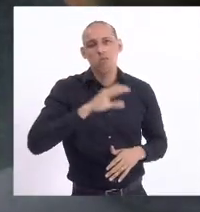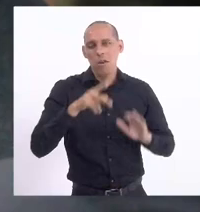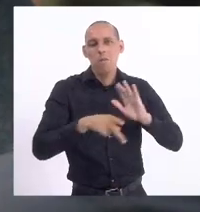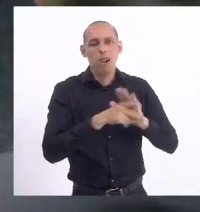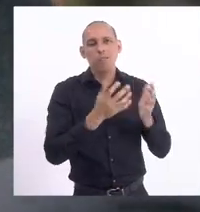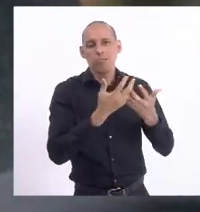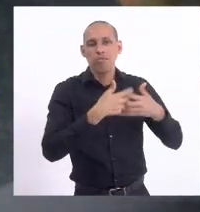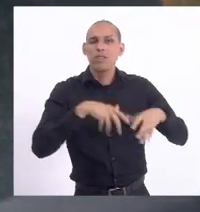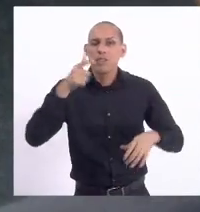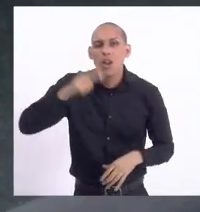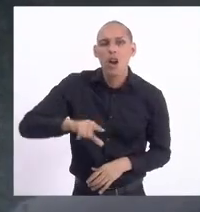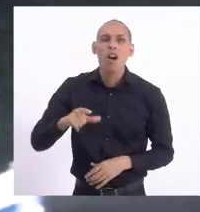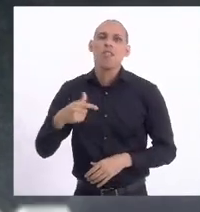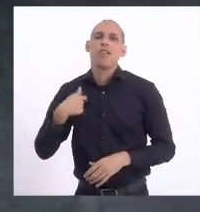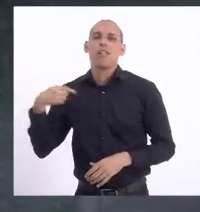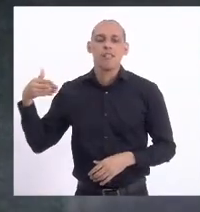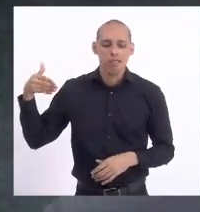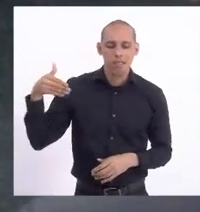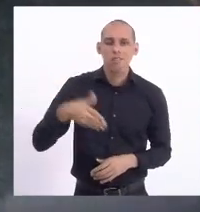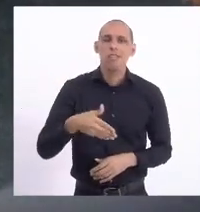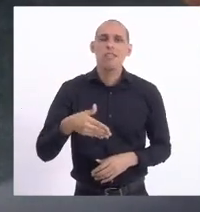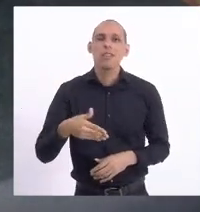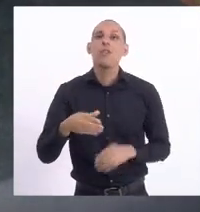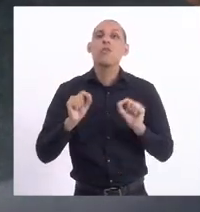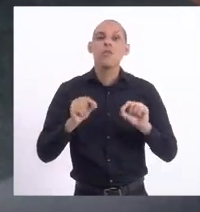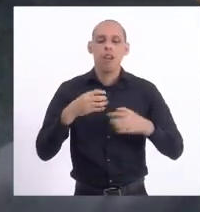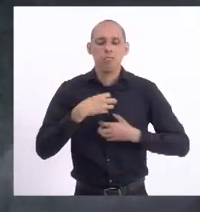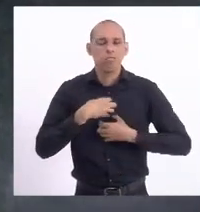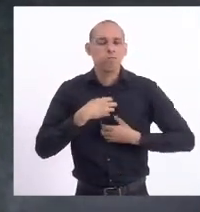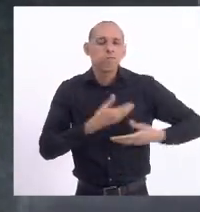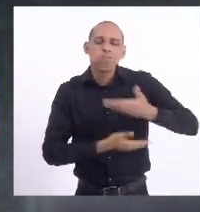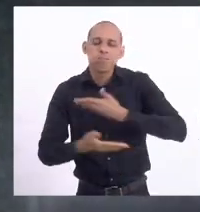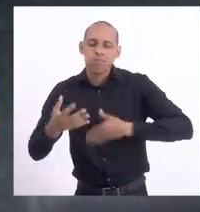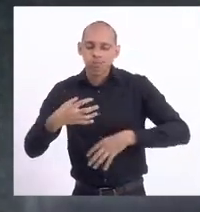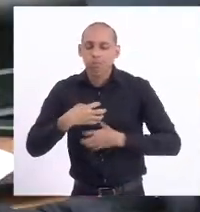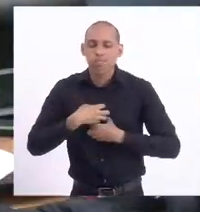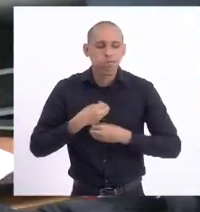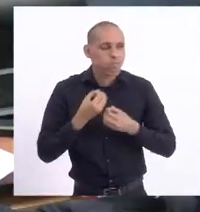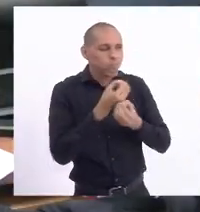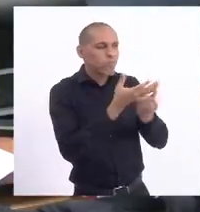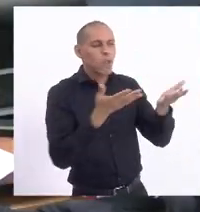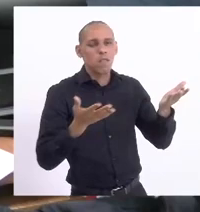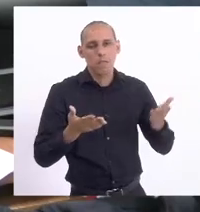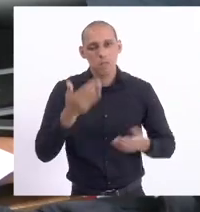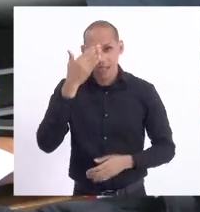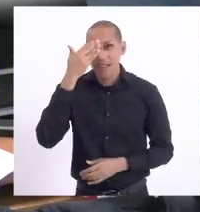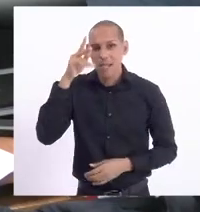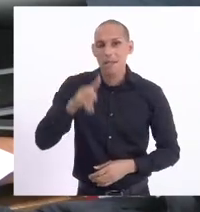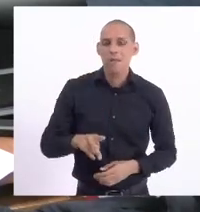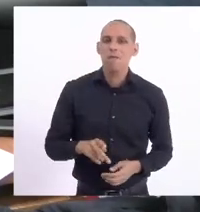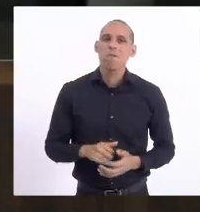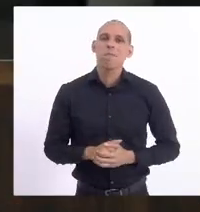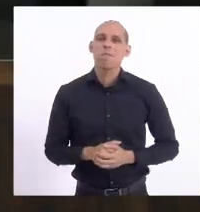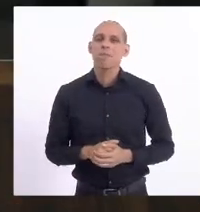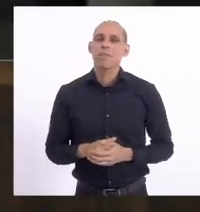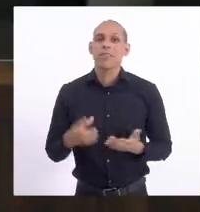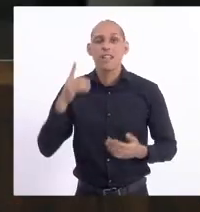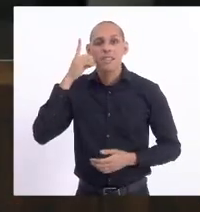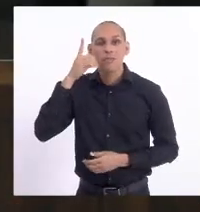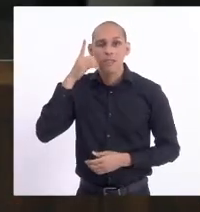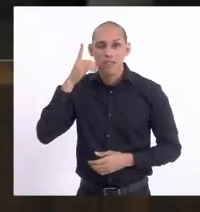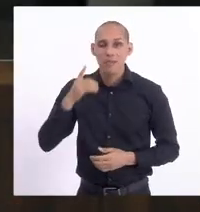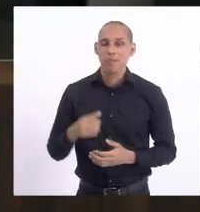gostaria de deixar aqui a nossa solidariedade e os nossos sentimentos. Obrigada, senhor presidente. Então,